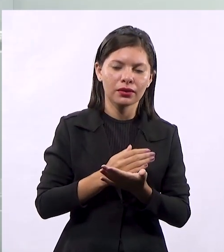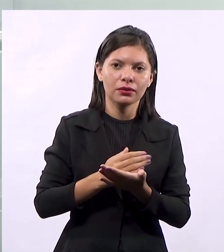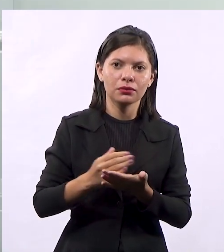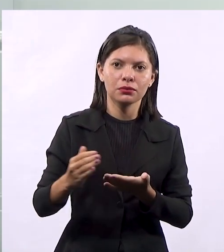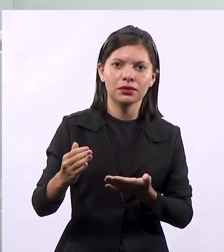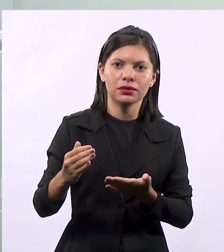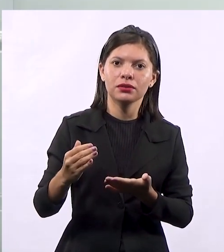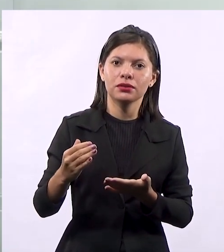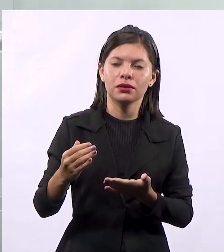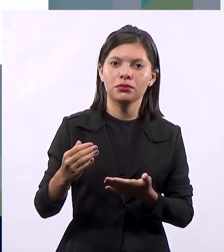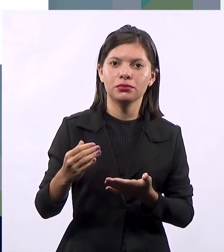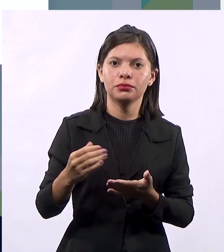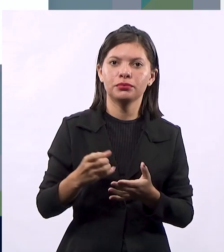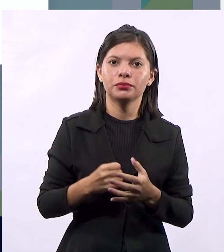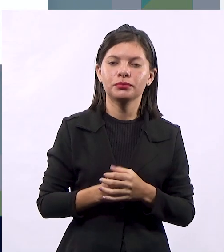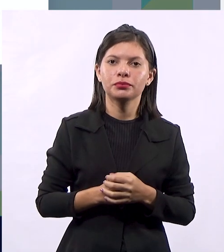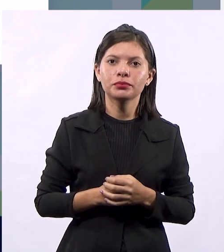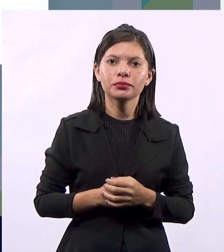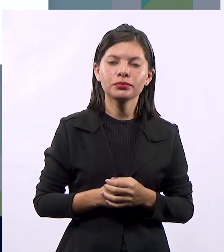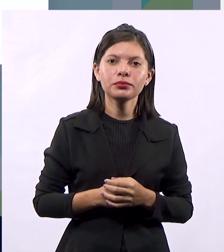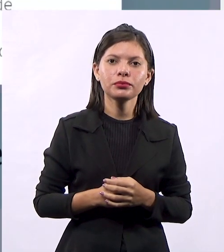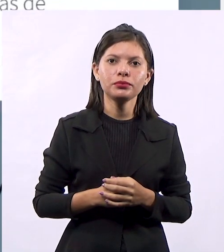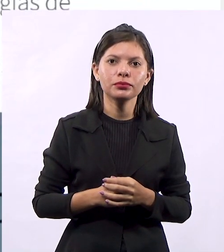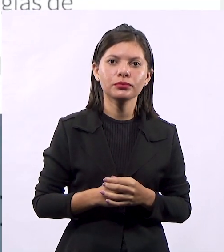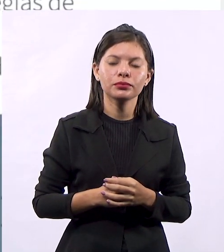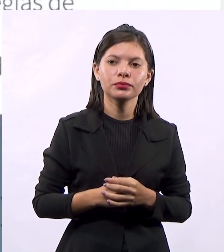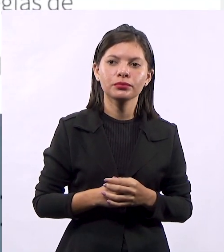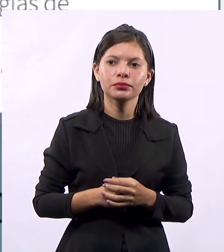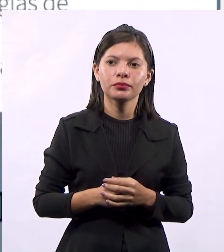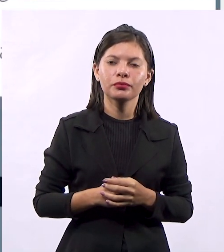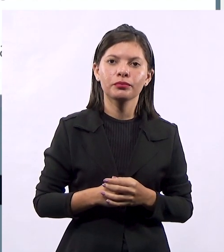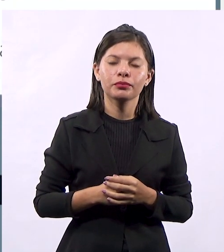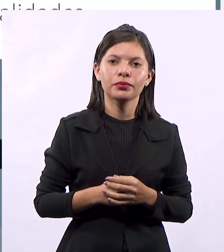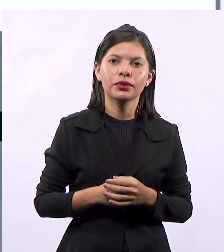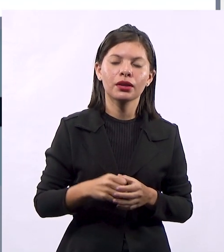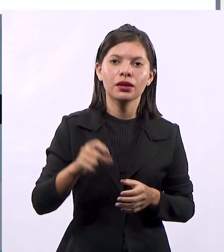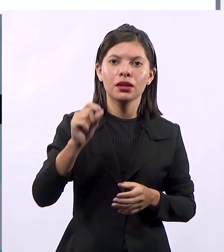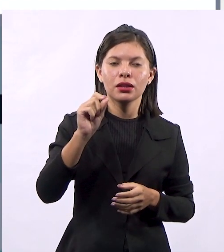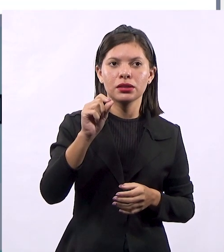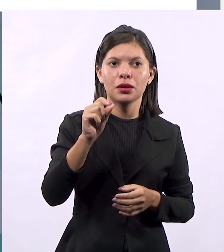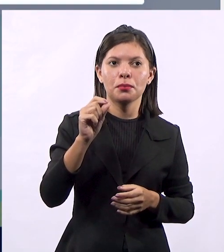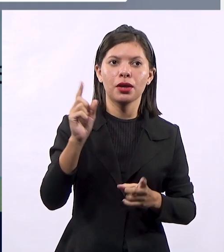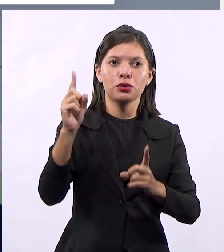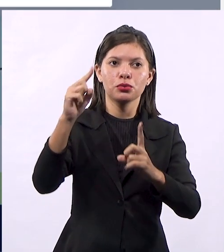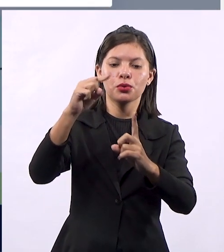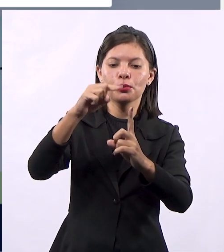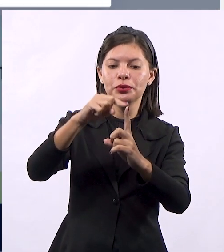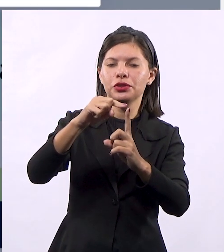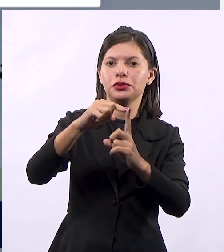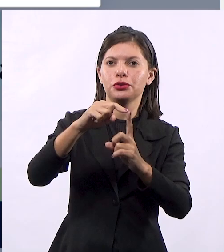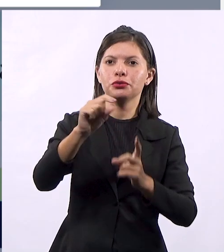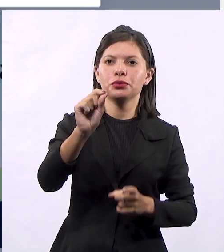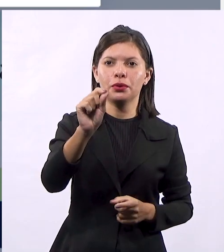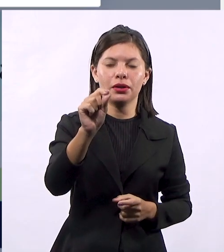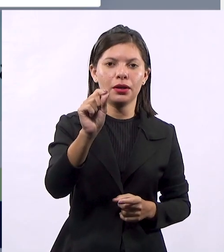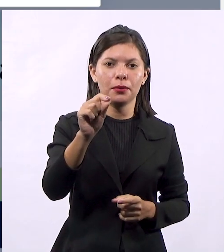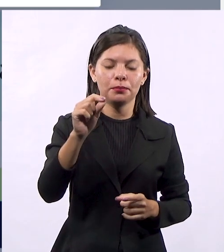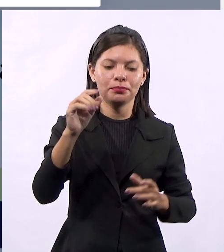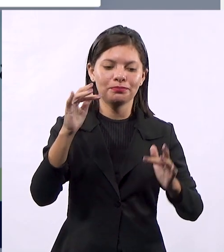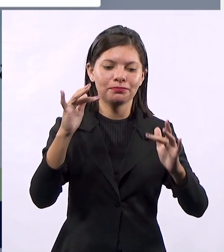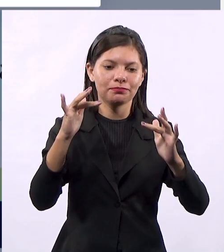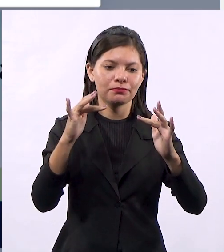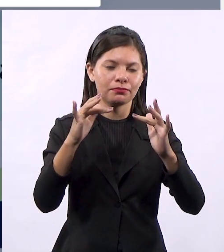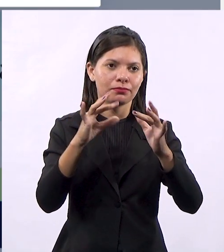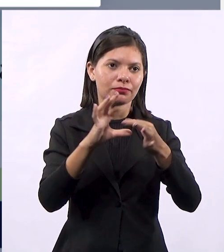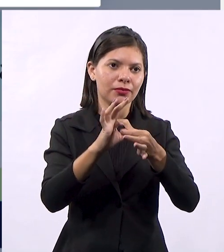tratar? Ele tem uma duração decenal, certo? Então, aqui só para a gente recapitular. Ele tem uma duração